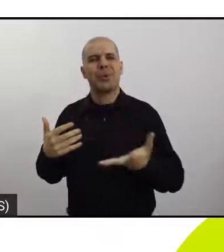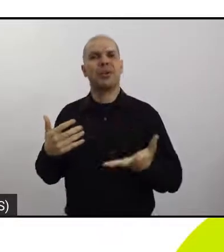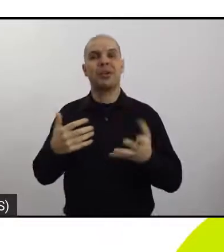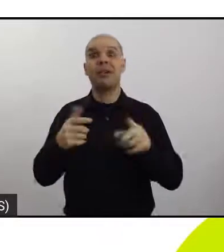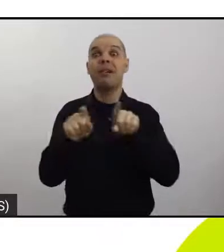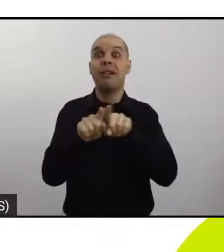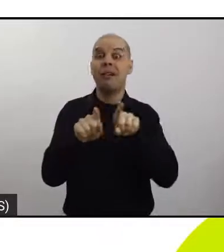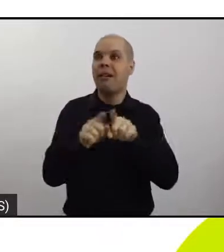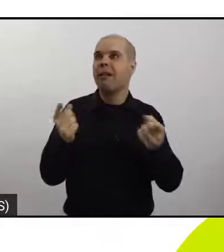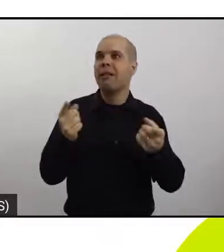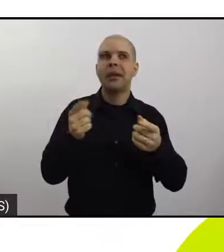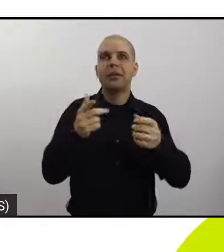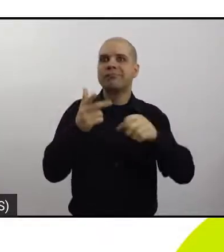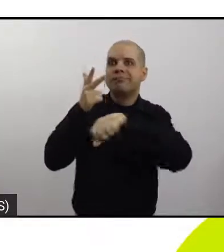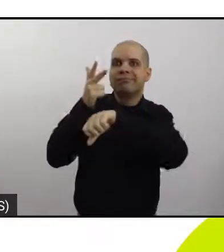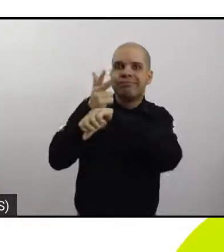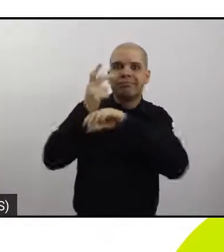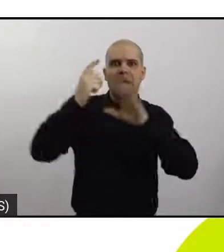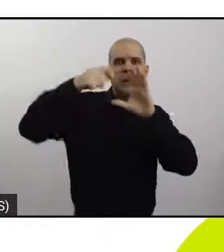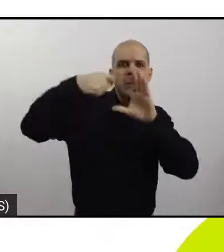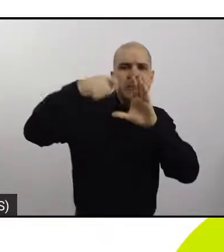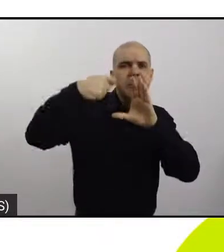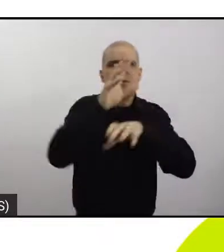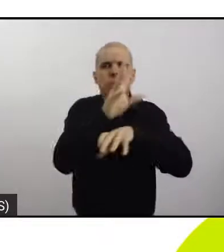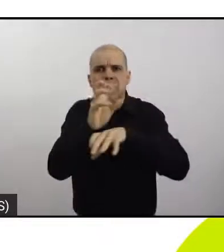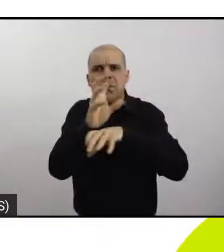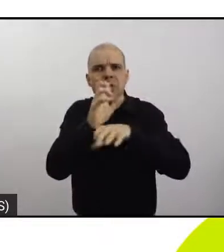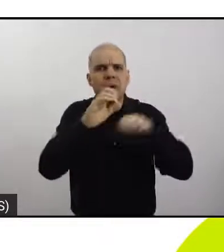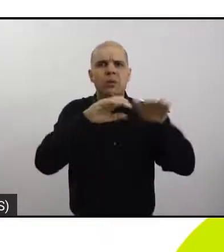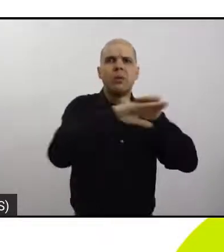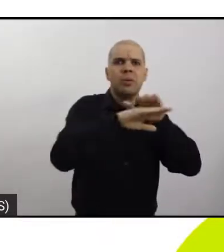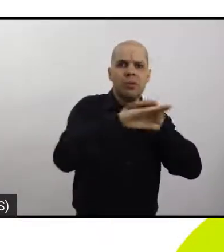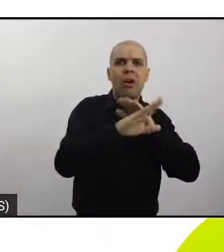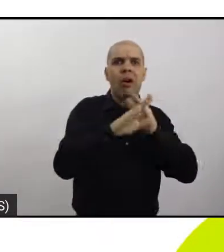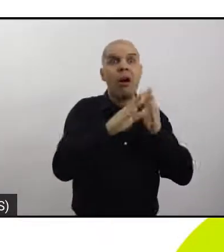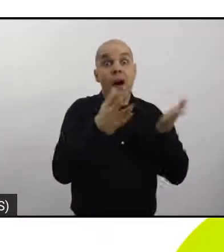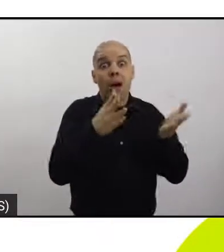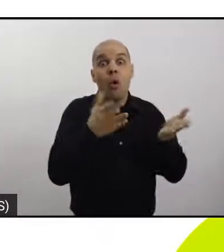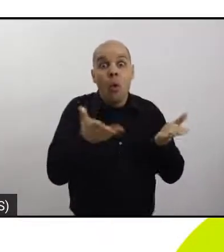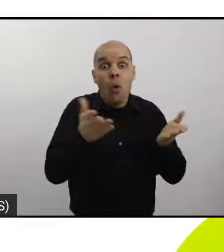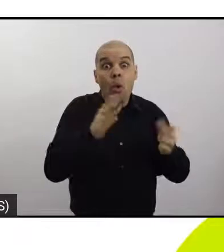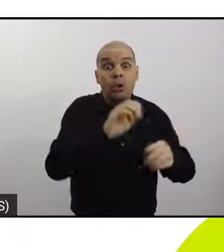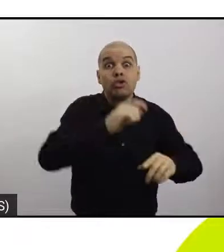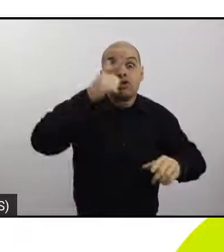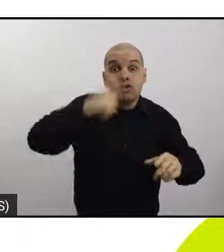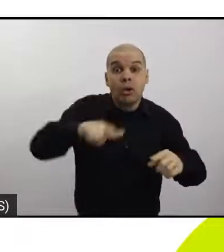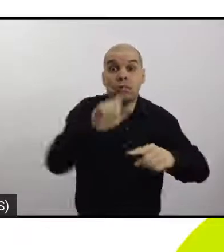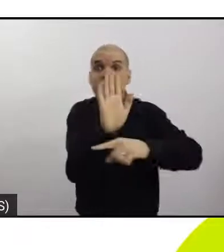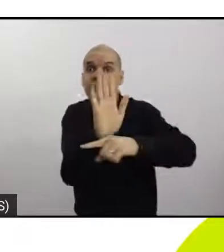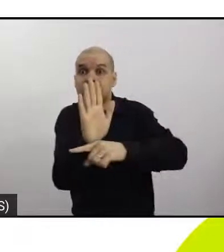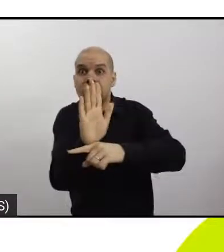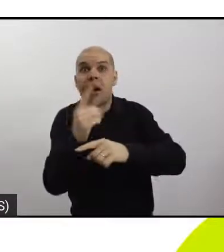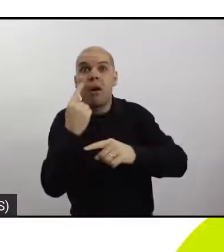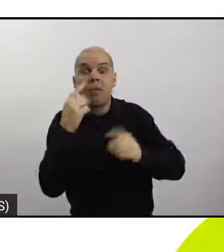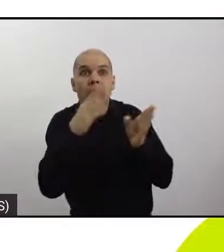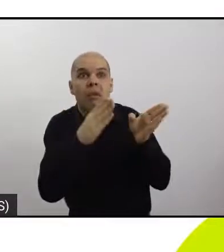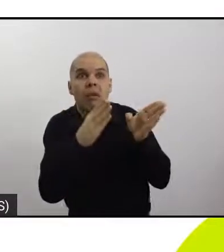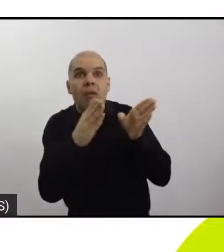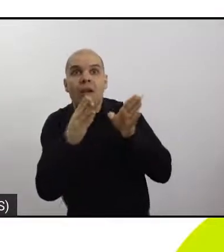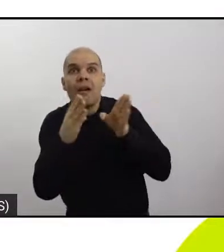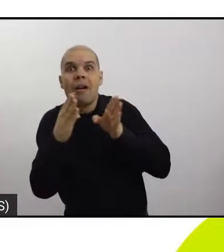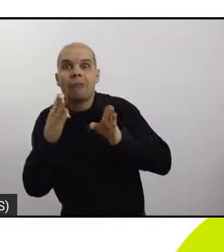a gente tem guardada e o que também a gente pode trazer para hoje em dia e inclusive para o futuro, né? Eu